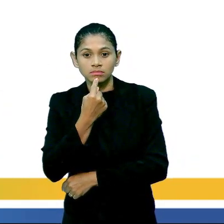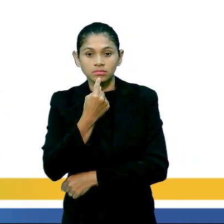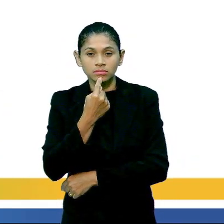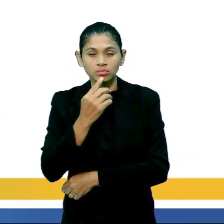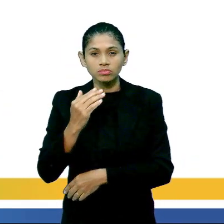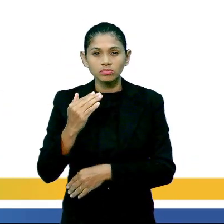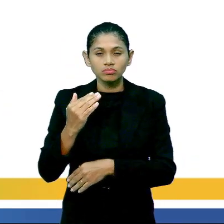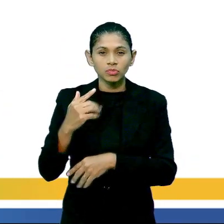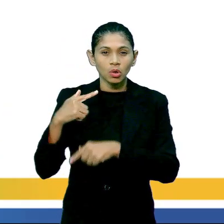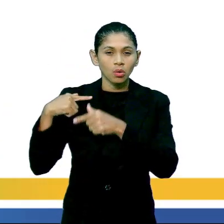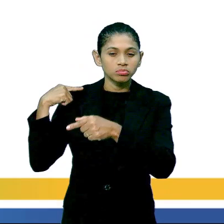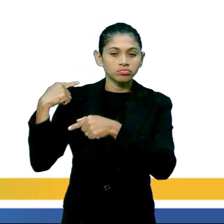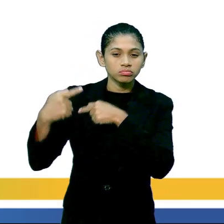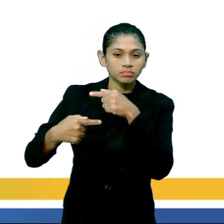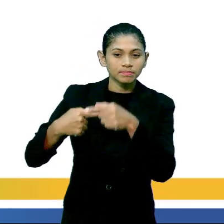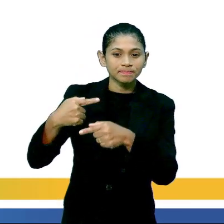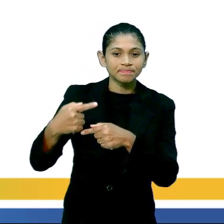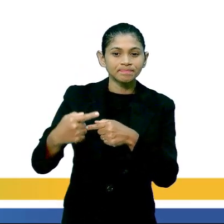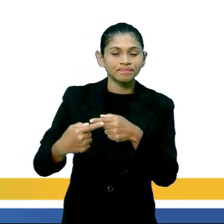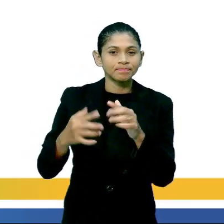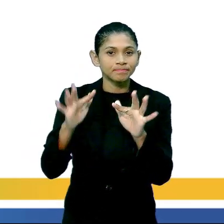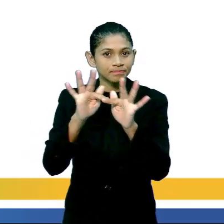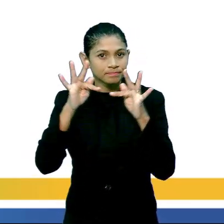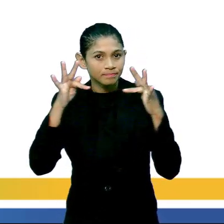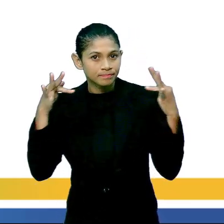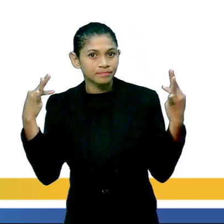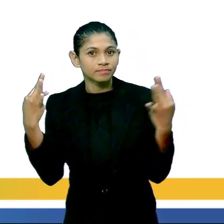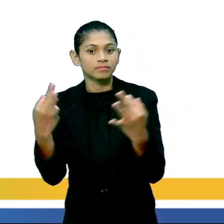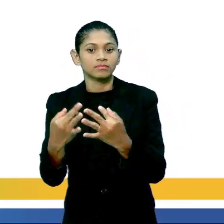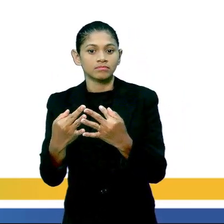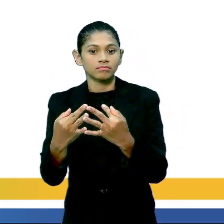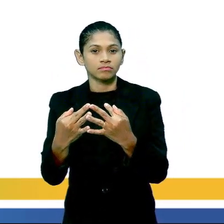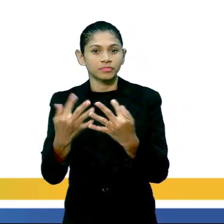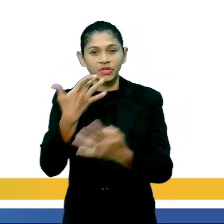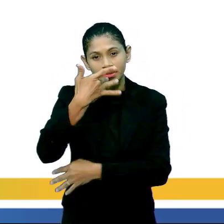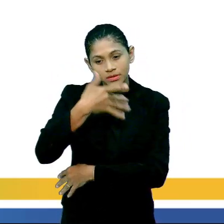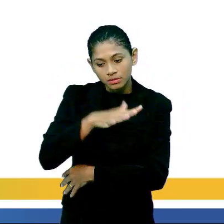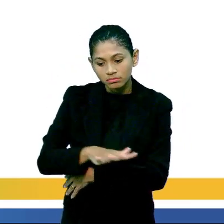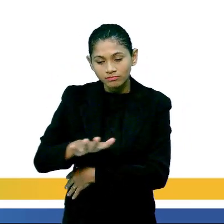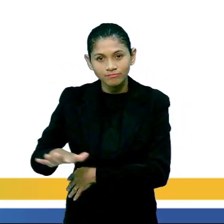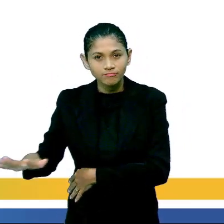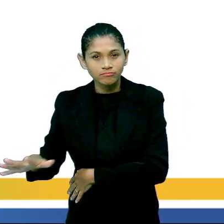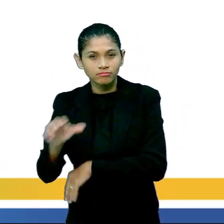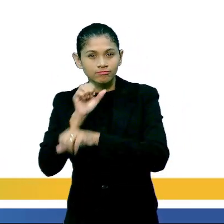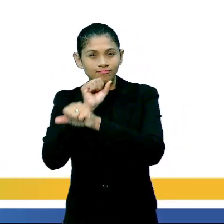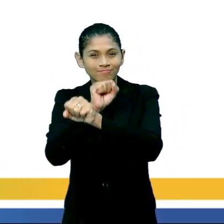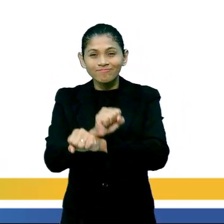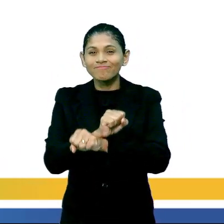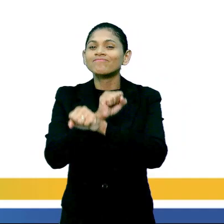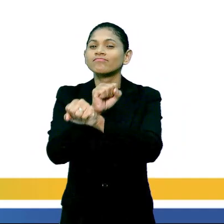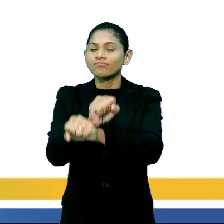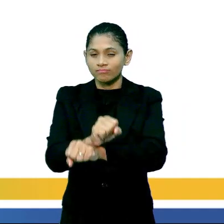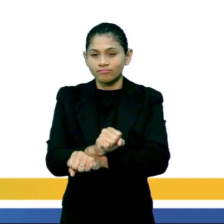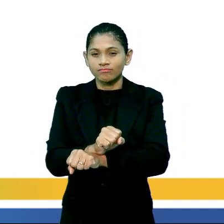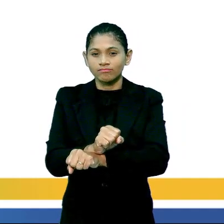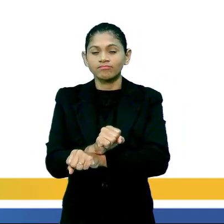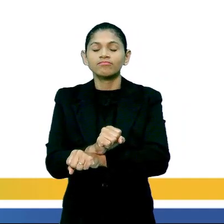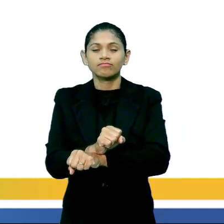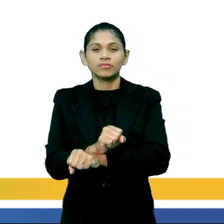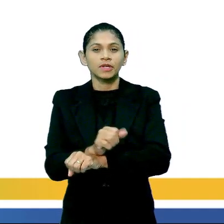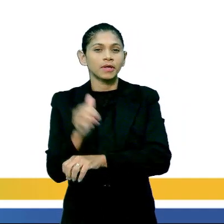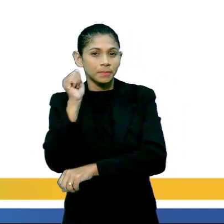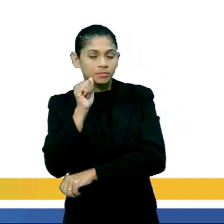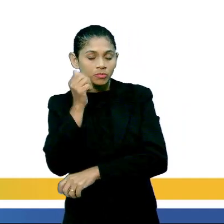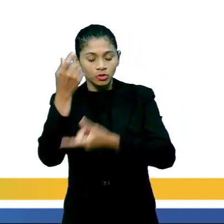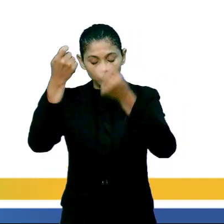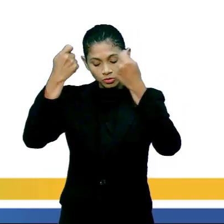aí das famílias. E aí você pode observar muitas crianças aí escravas nesse ambiente, as senhoras aí bem